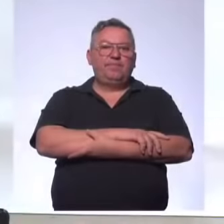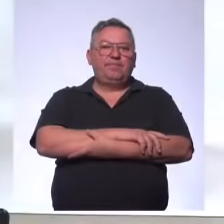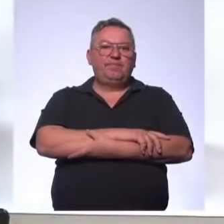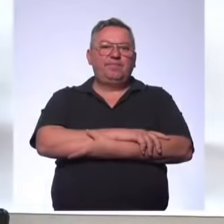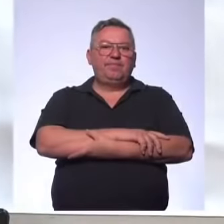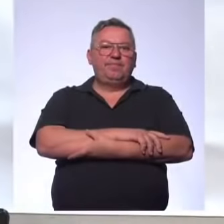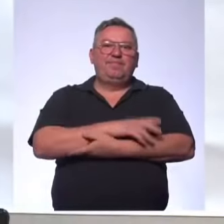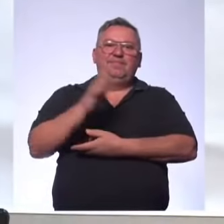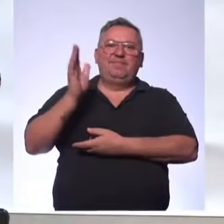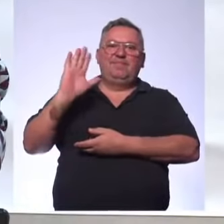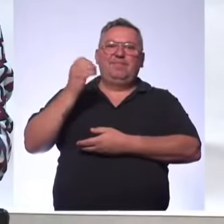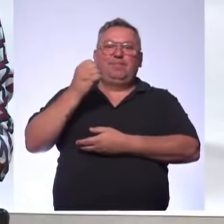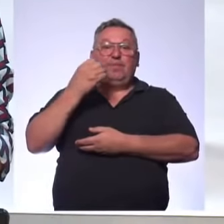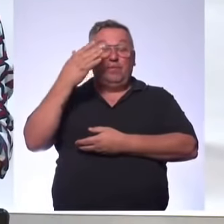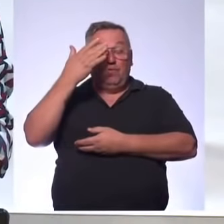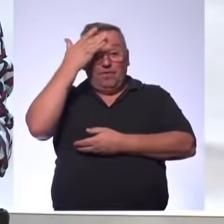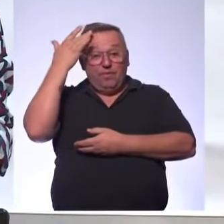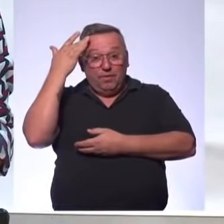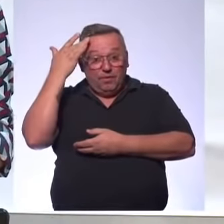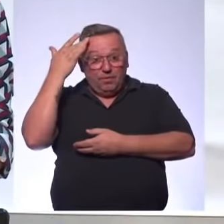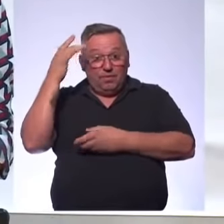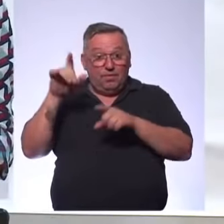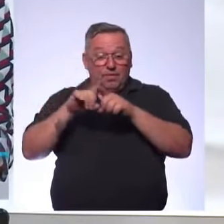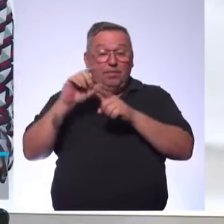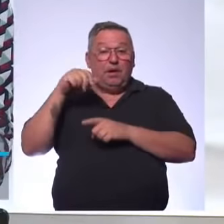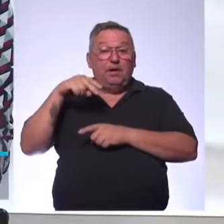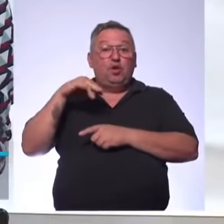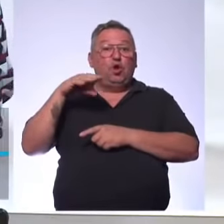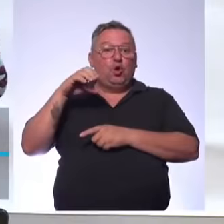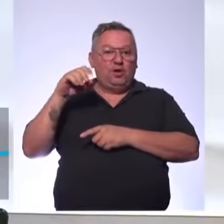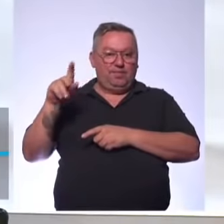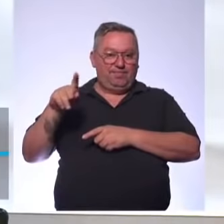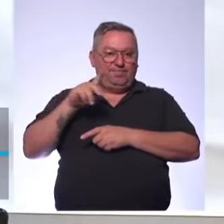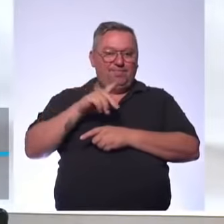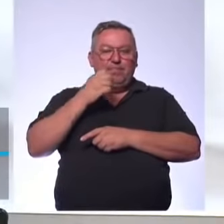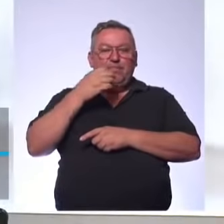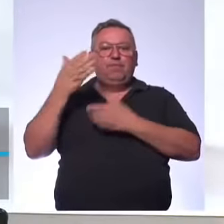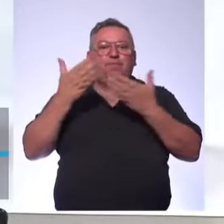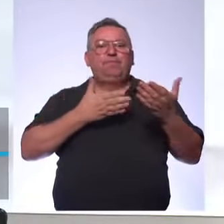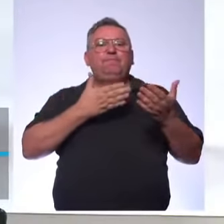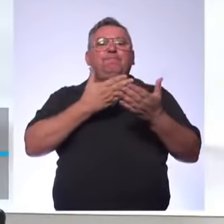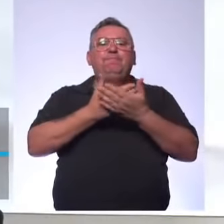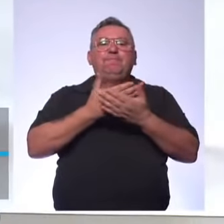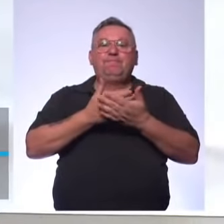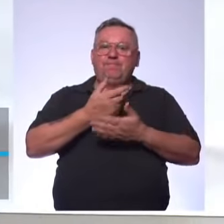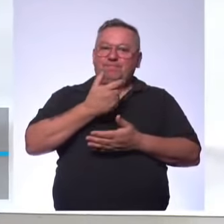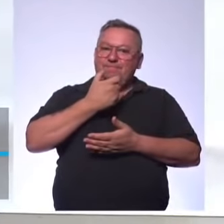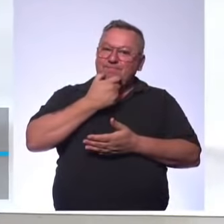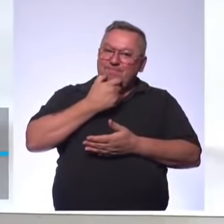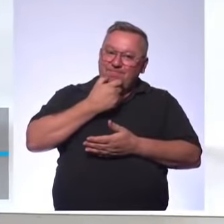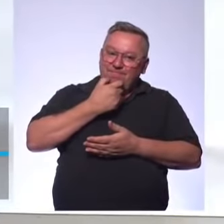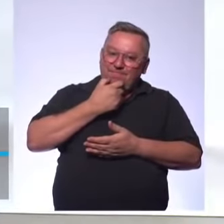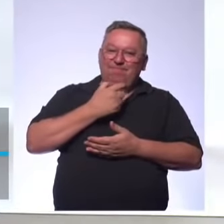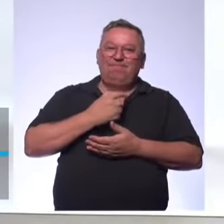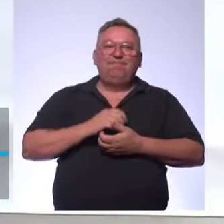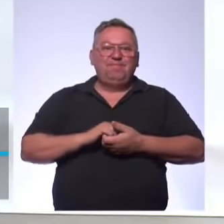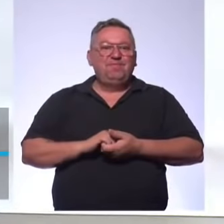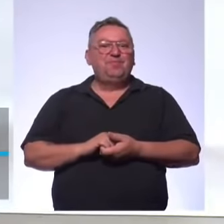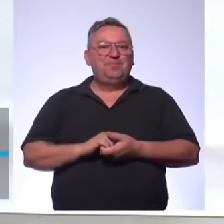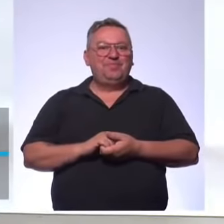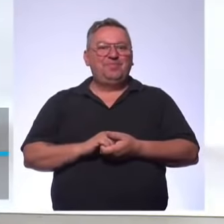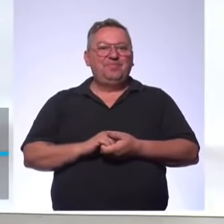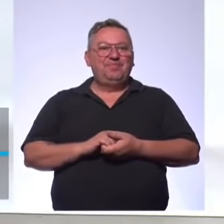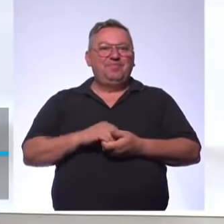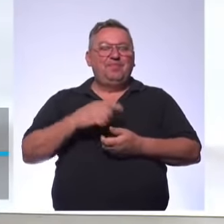Good morning, everybody. Bom dia, pessoal. I'm Antônia, eu sou a Antônia. Welcome to our English class. Seja bem-vindo à nossa aula de